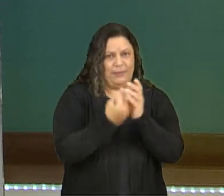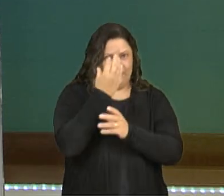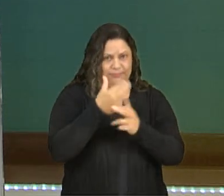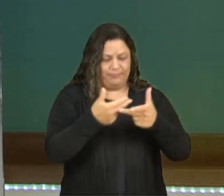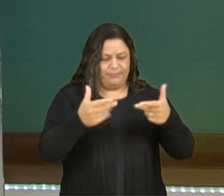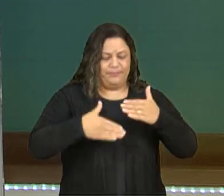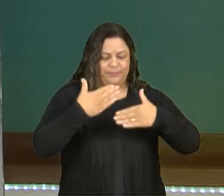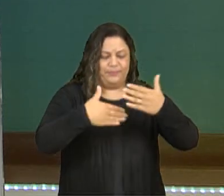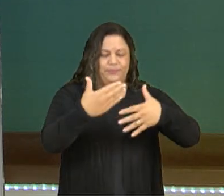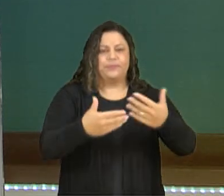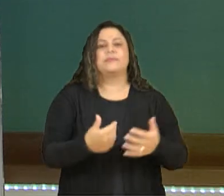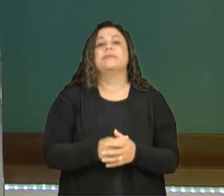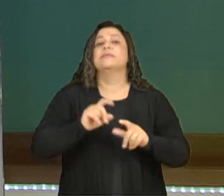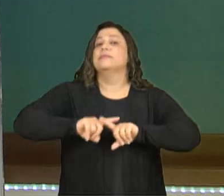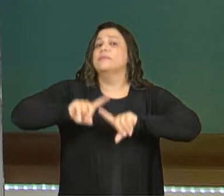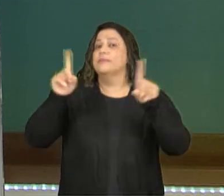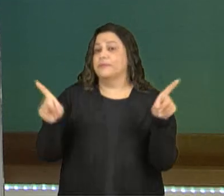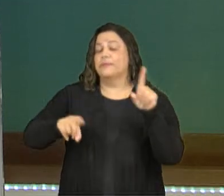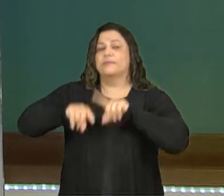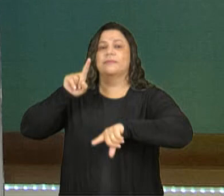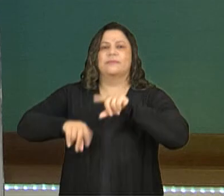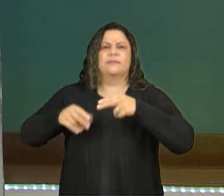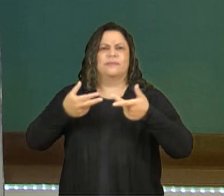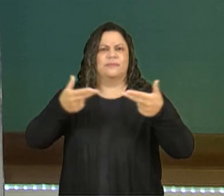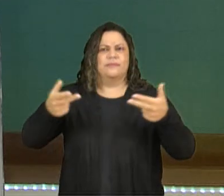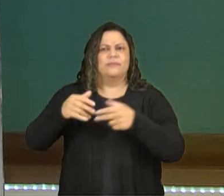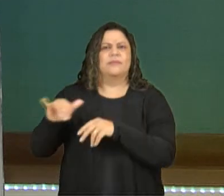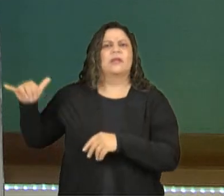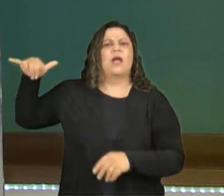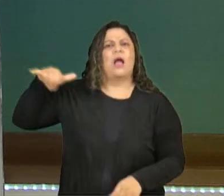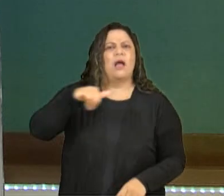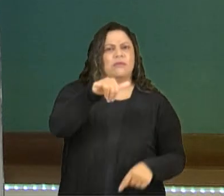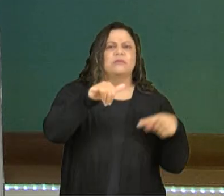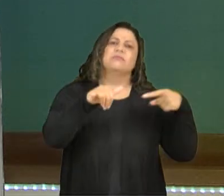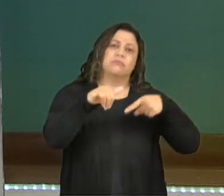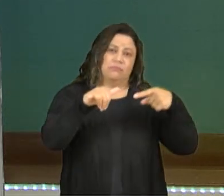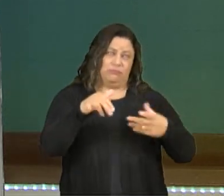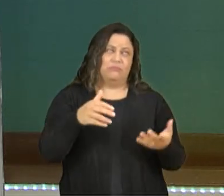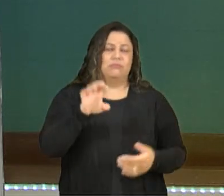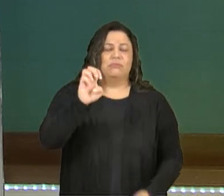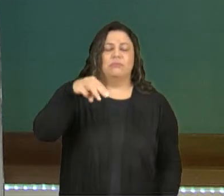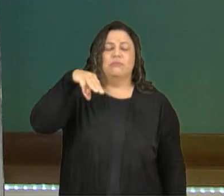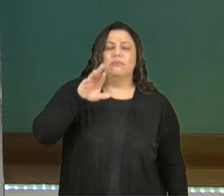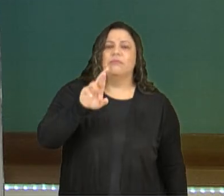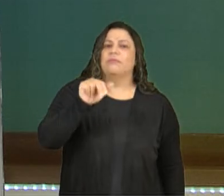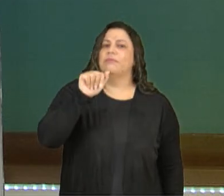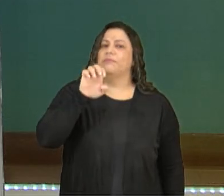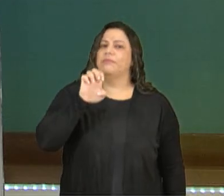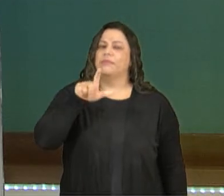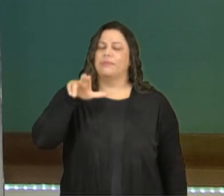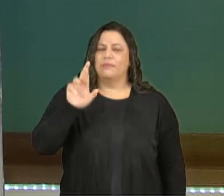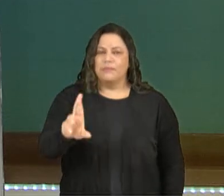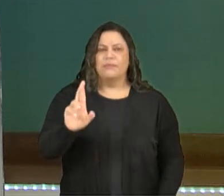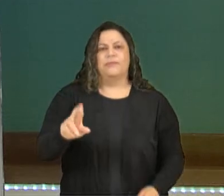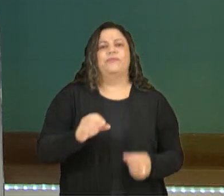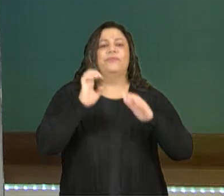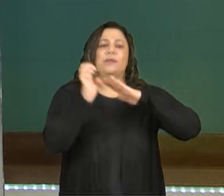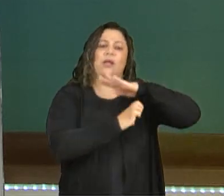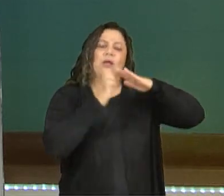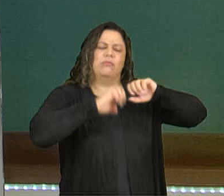uma caracterização do processo de exportação de aviões, em que nós temos a Embraer como uma das grandes empresas